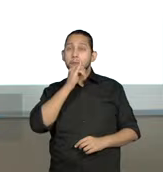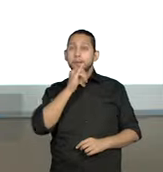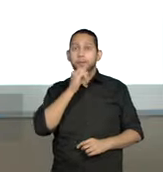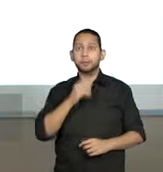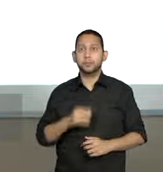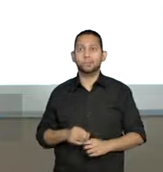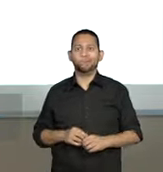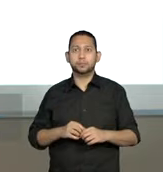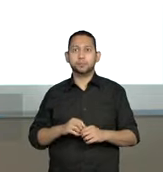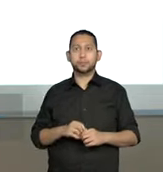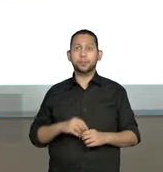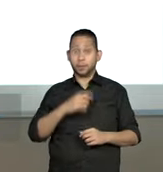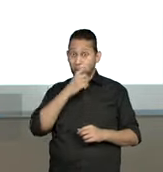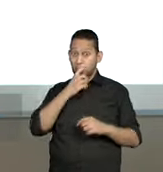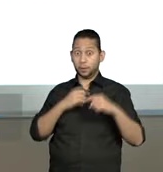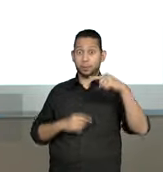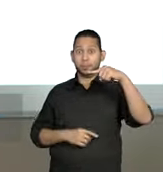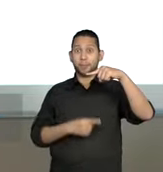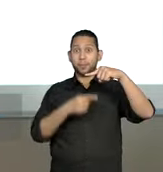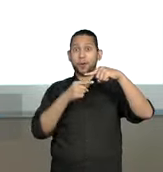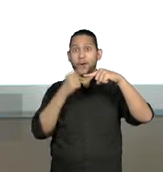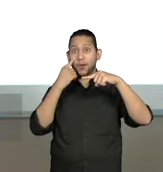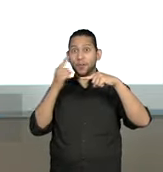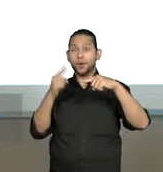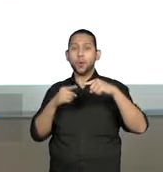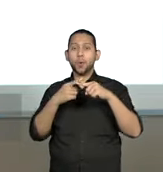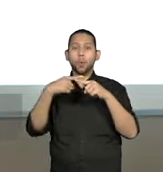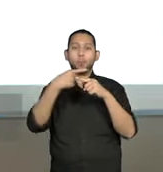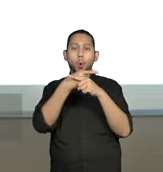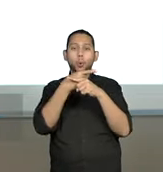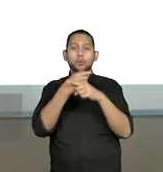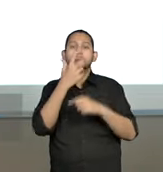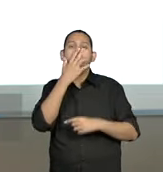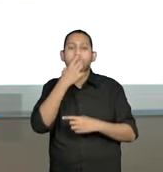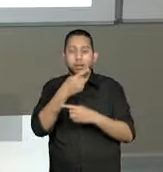essa ponta aqui de um lado, aqui é meio